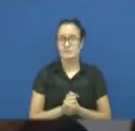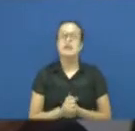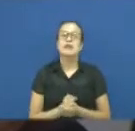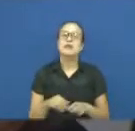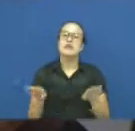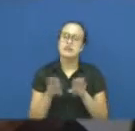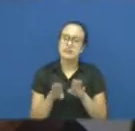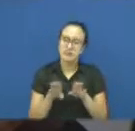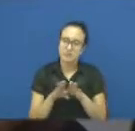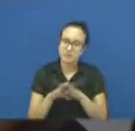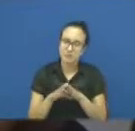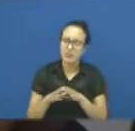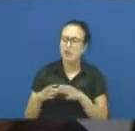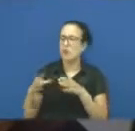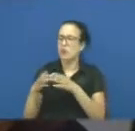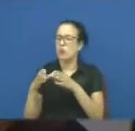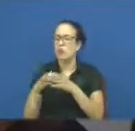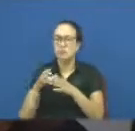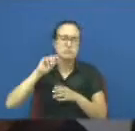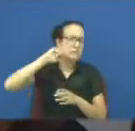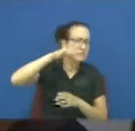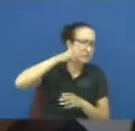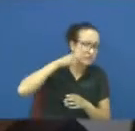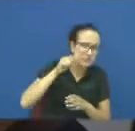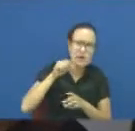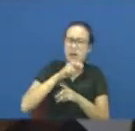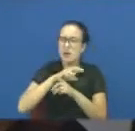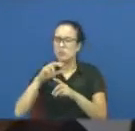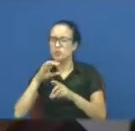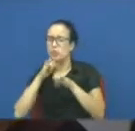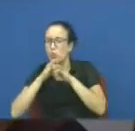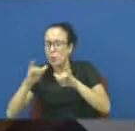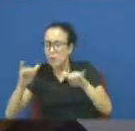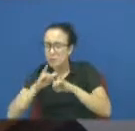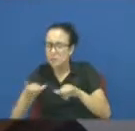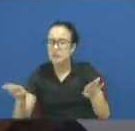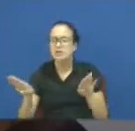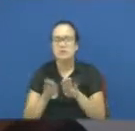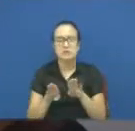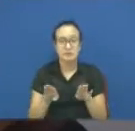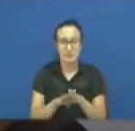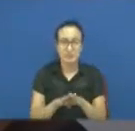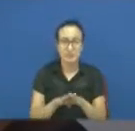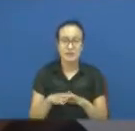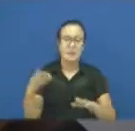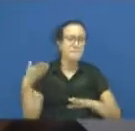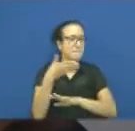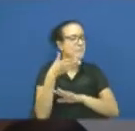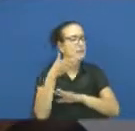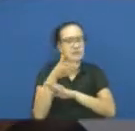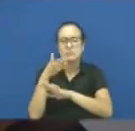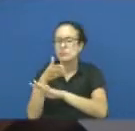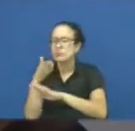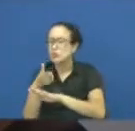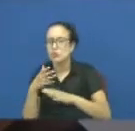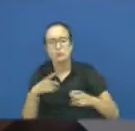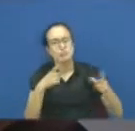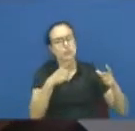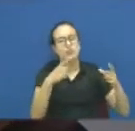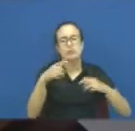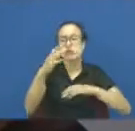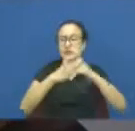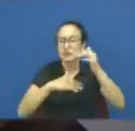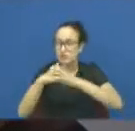de Limeira. Sempre participou ativa e diretamente na parte esportiva de nossa